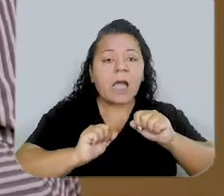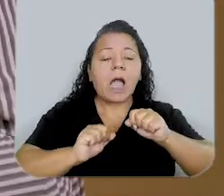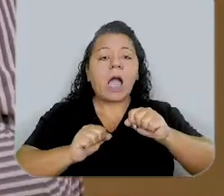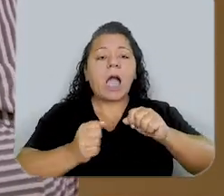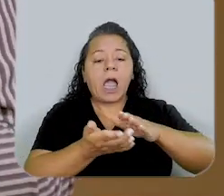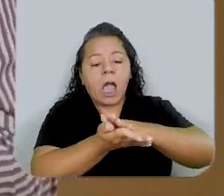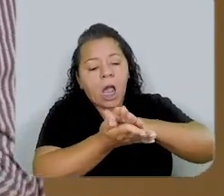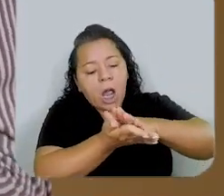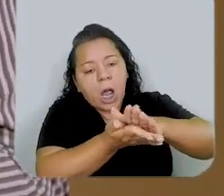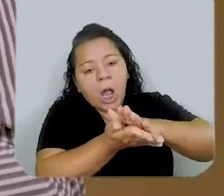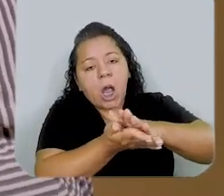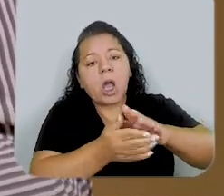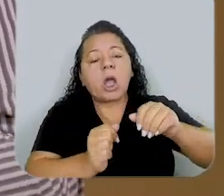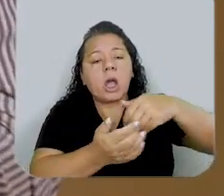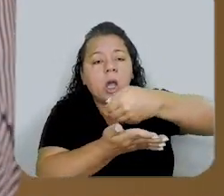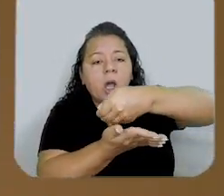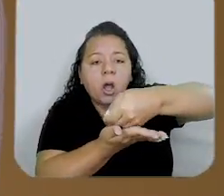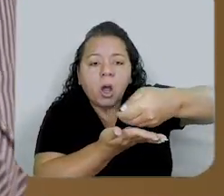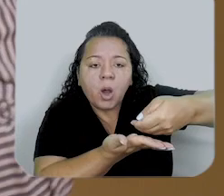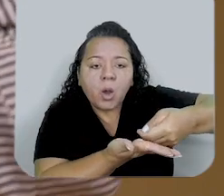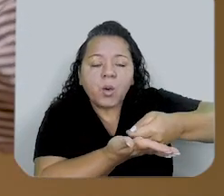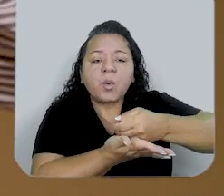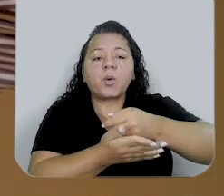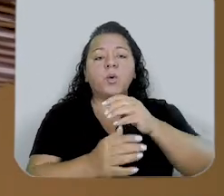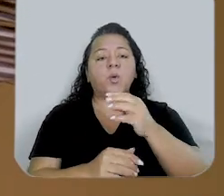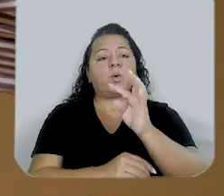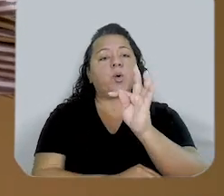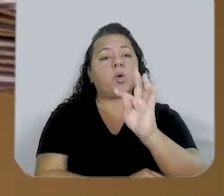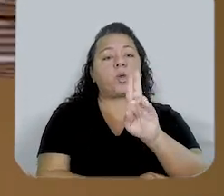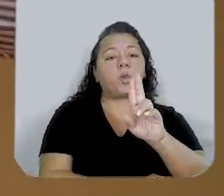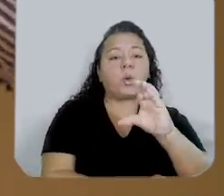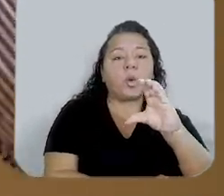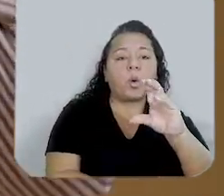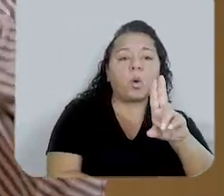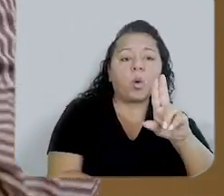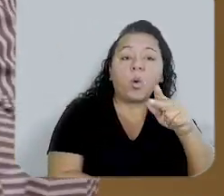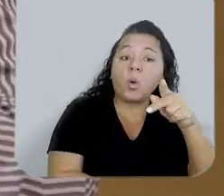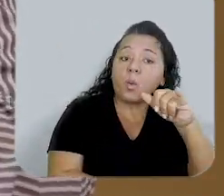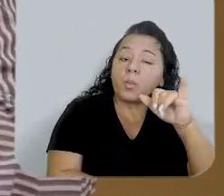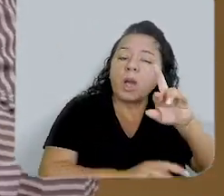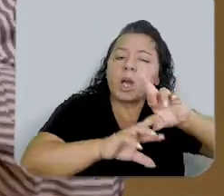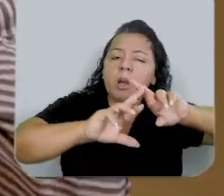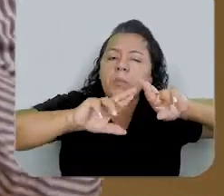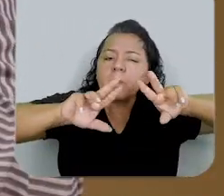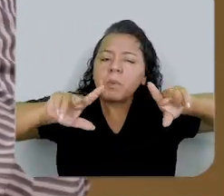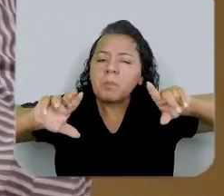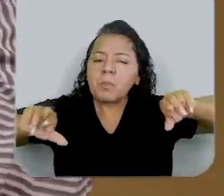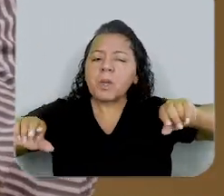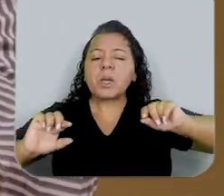goma de tapioca, a farinha de tapioca, o tucupi, enfim. Um universo de alimentos